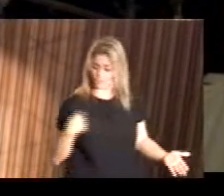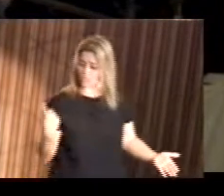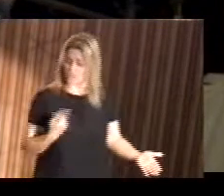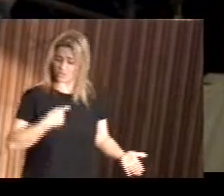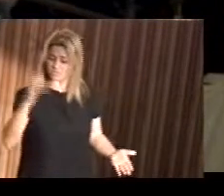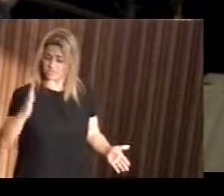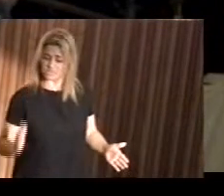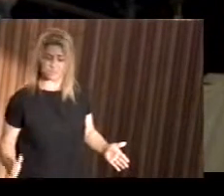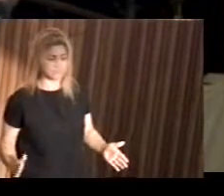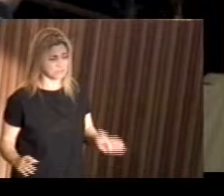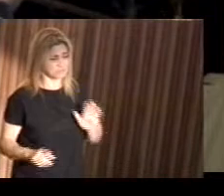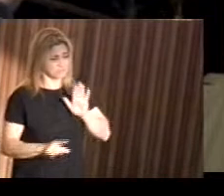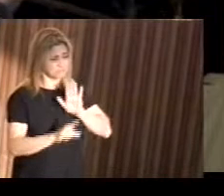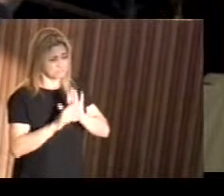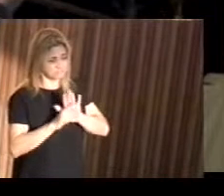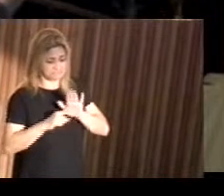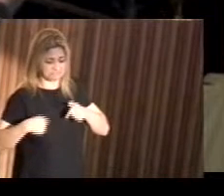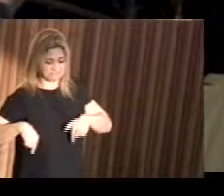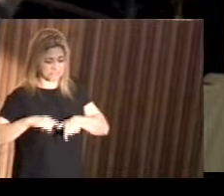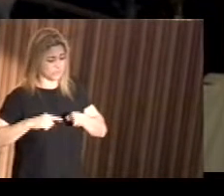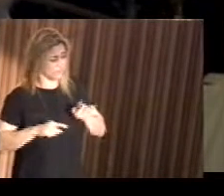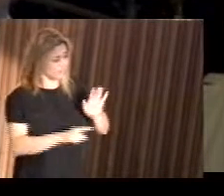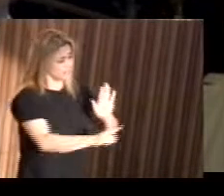quem responde é o tutor.